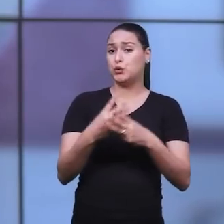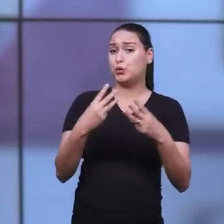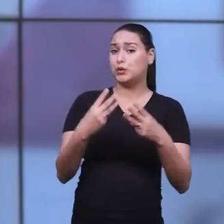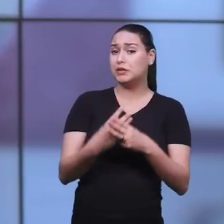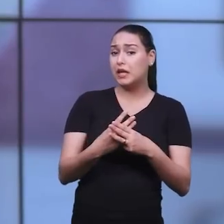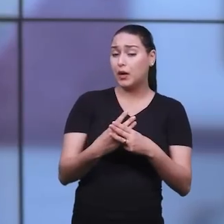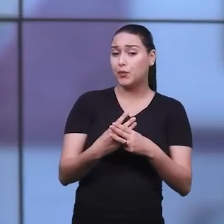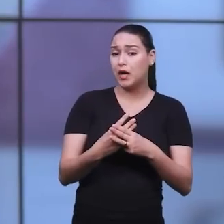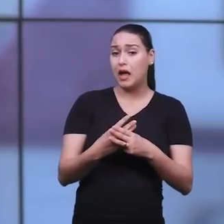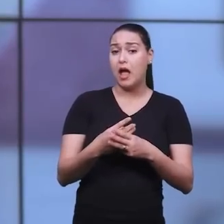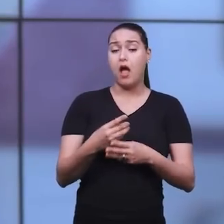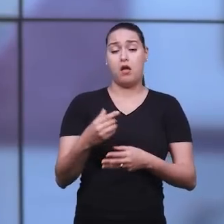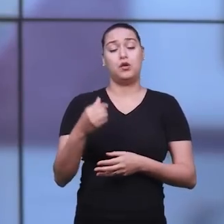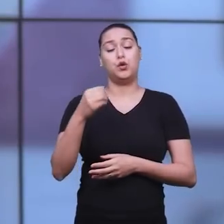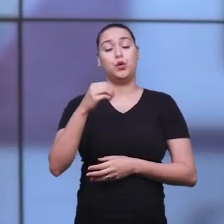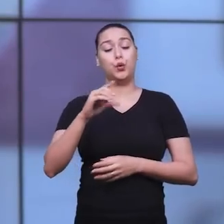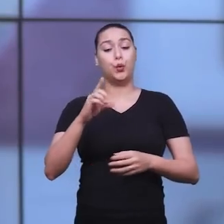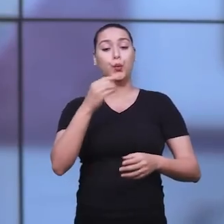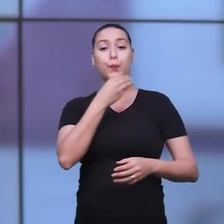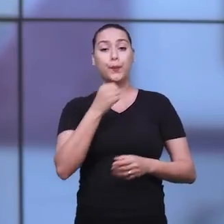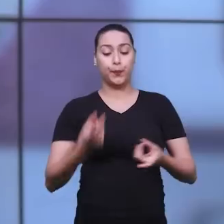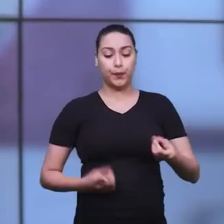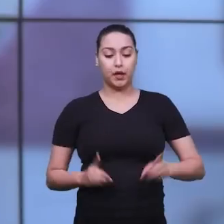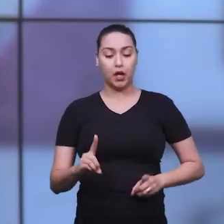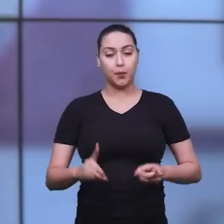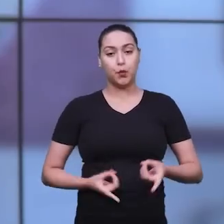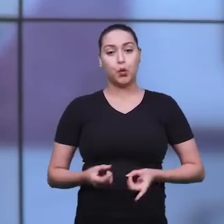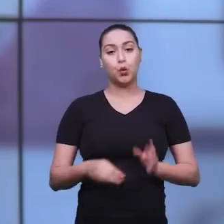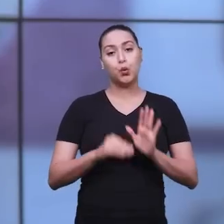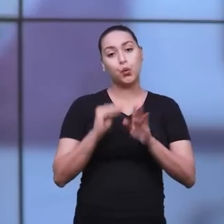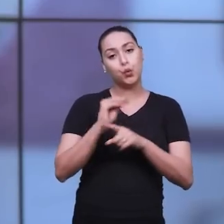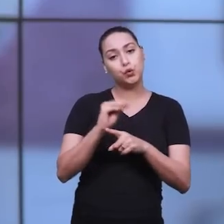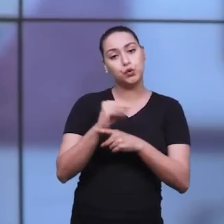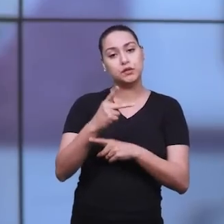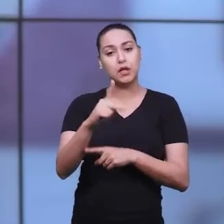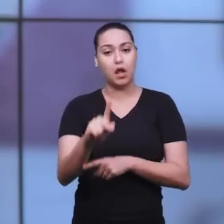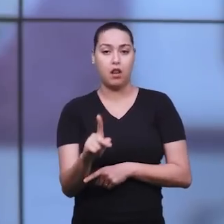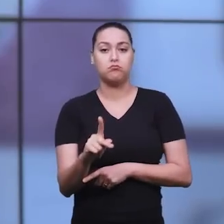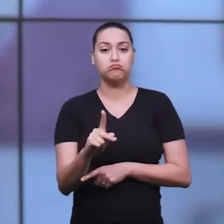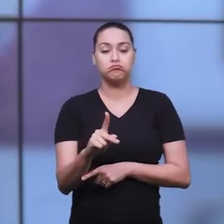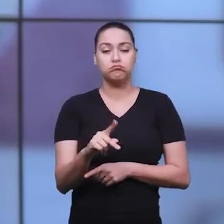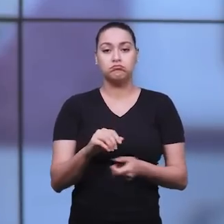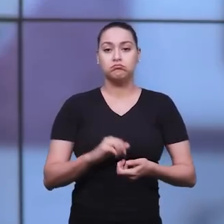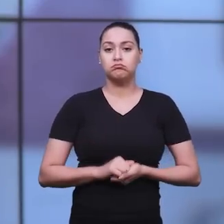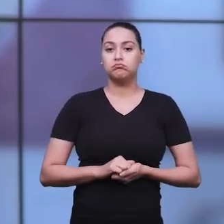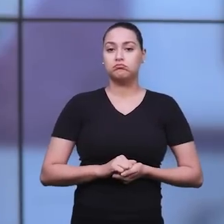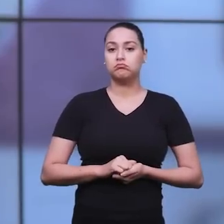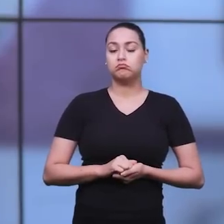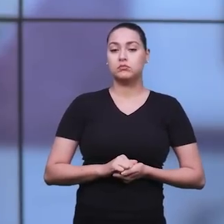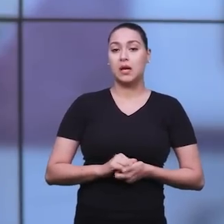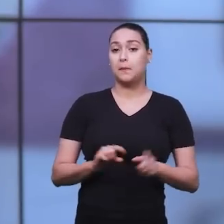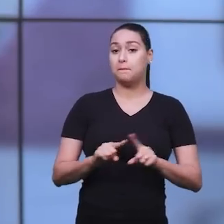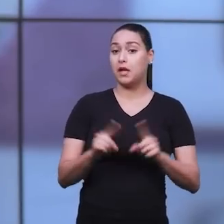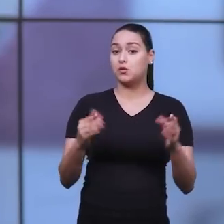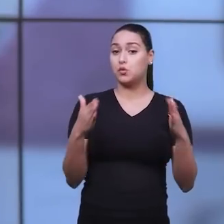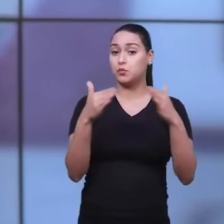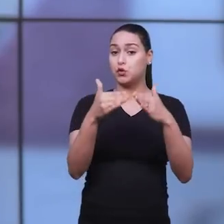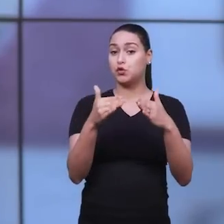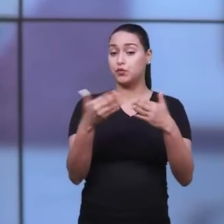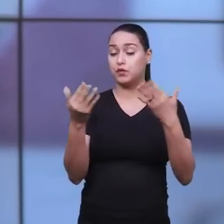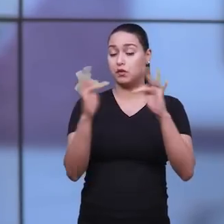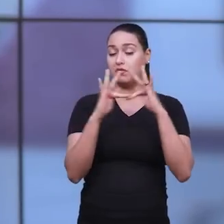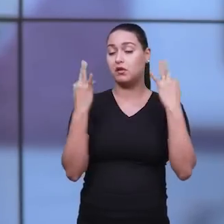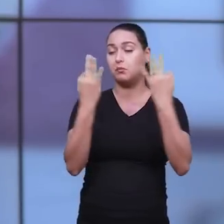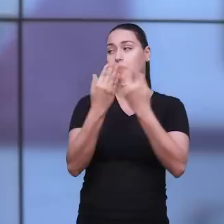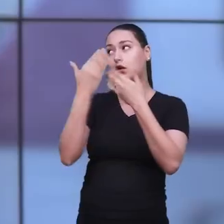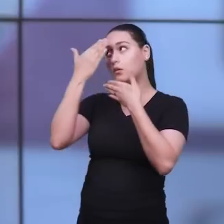tempo e foi criada por um parente, um primo. A jovem não tinha privilégios, mas o propósito dessa família